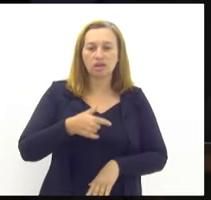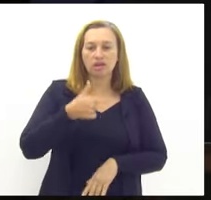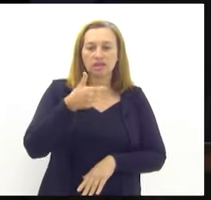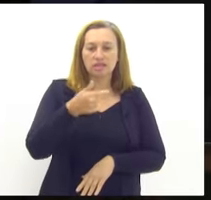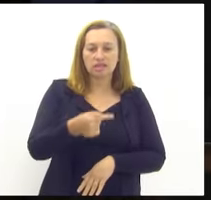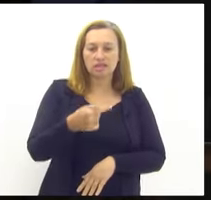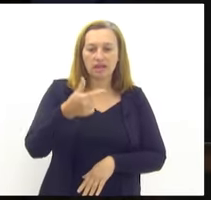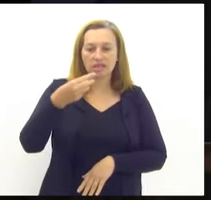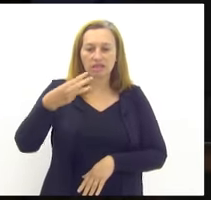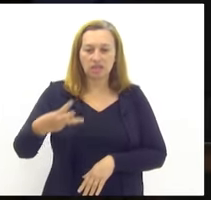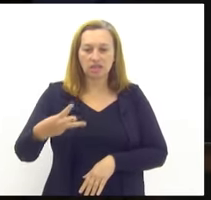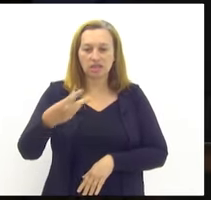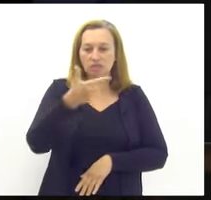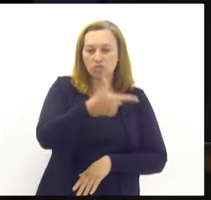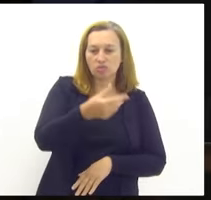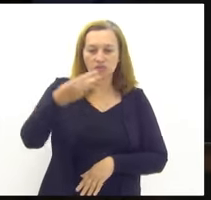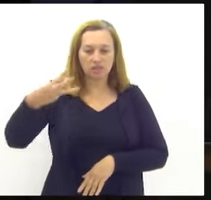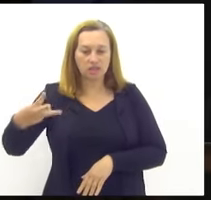n32